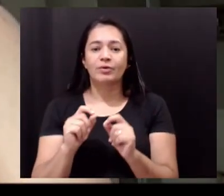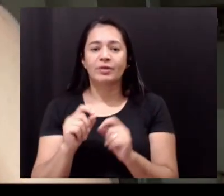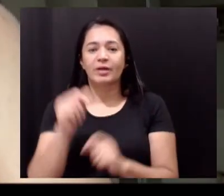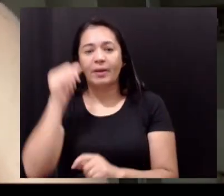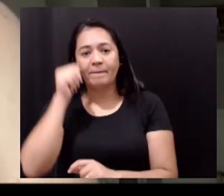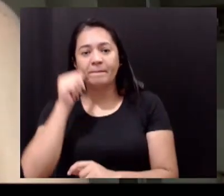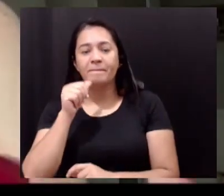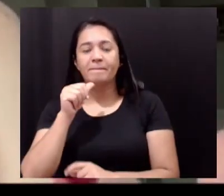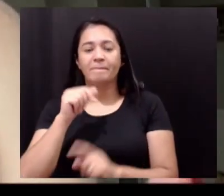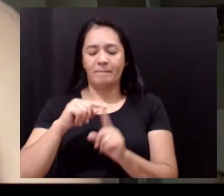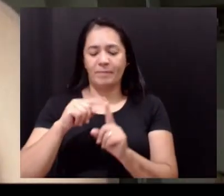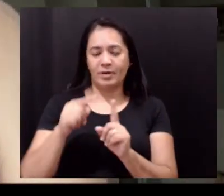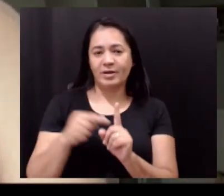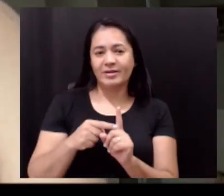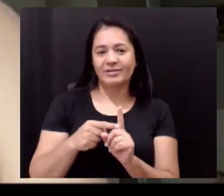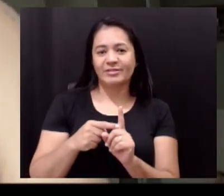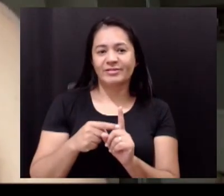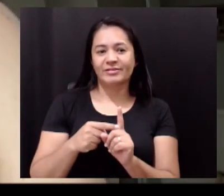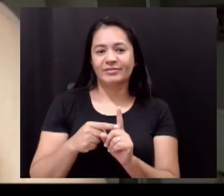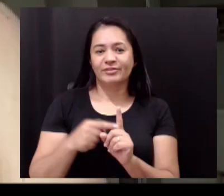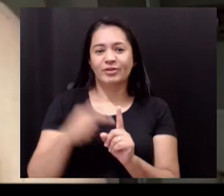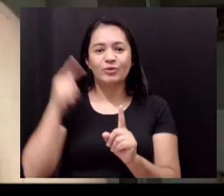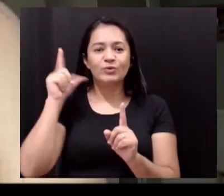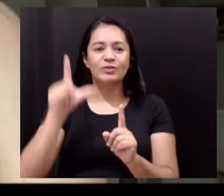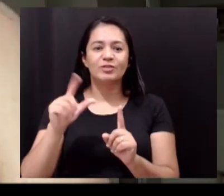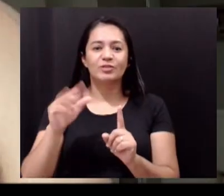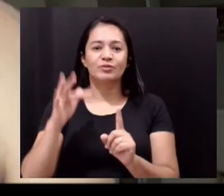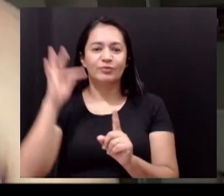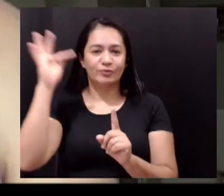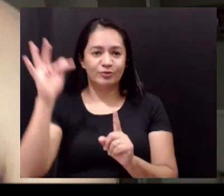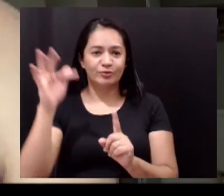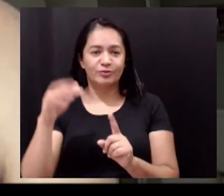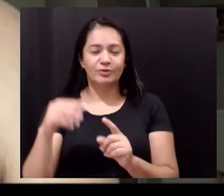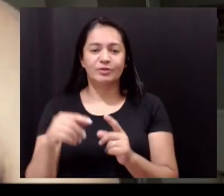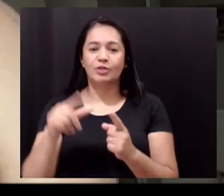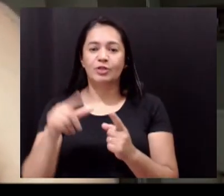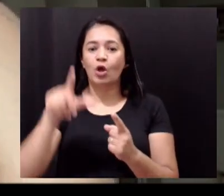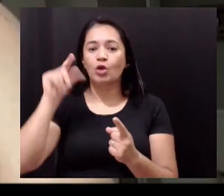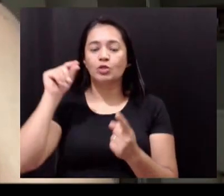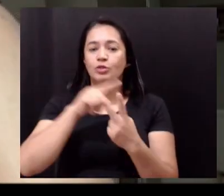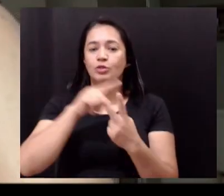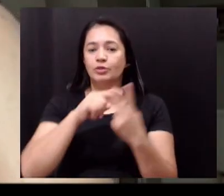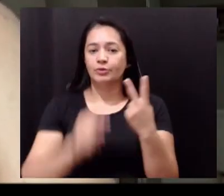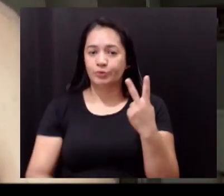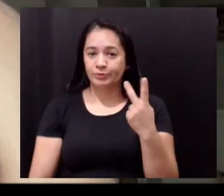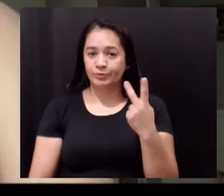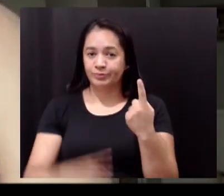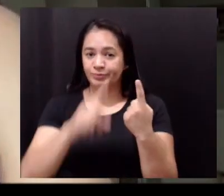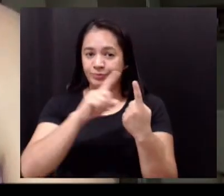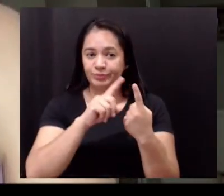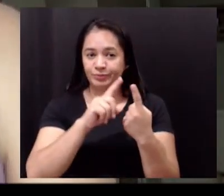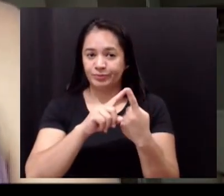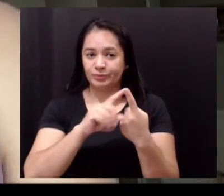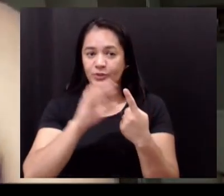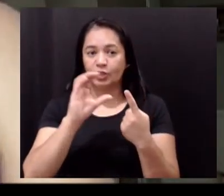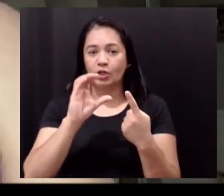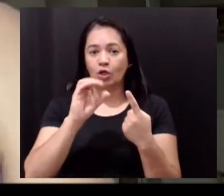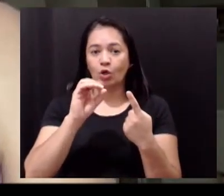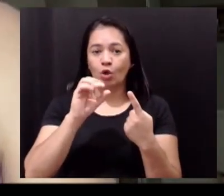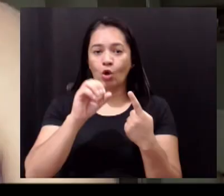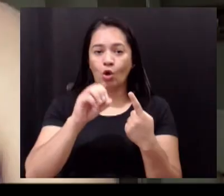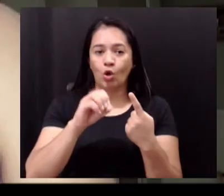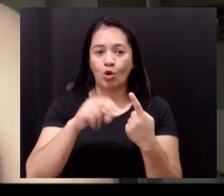no futuro, a gente tem duas opções para essa paciente. Uma delas é conização, em que é feita